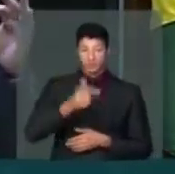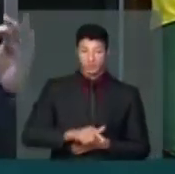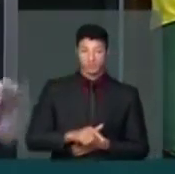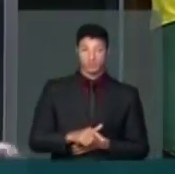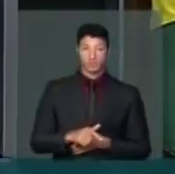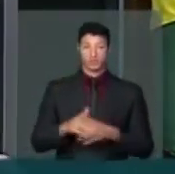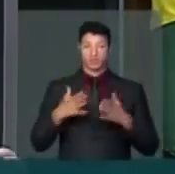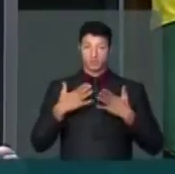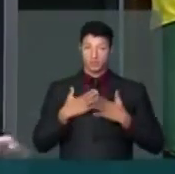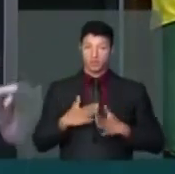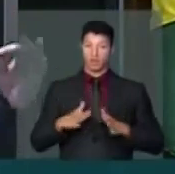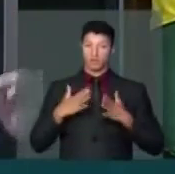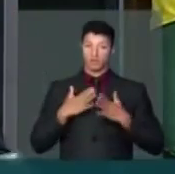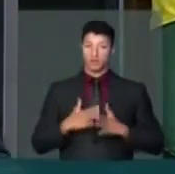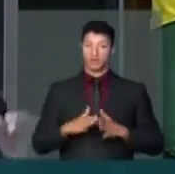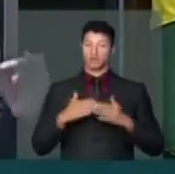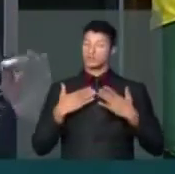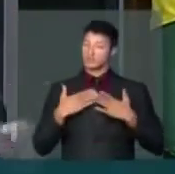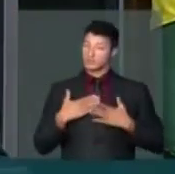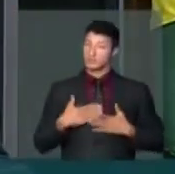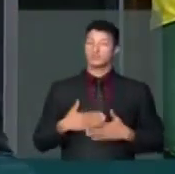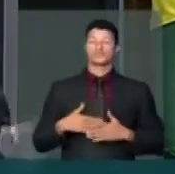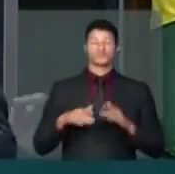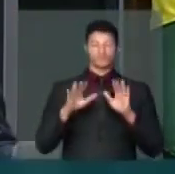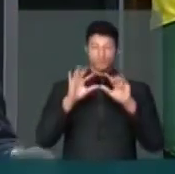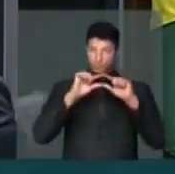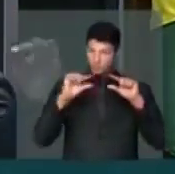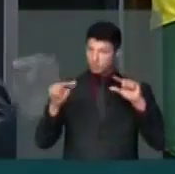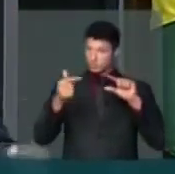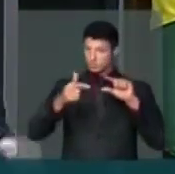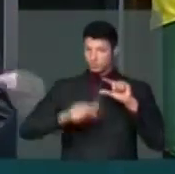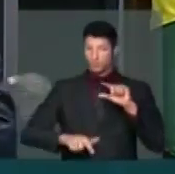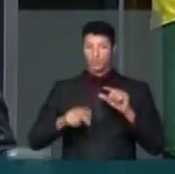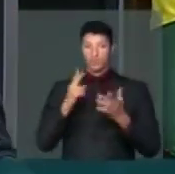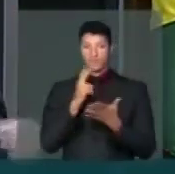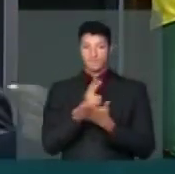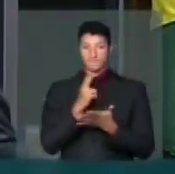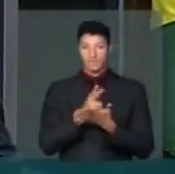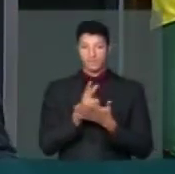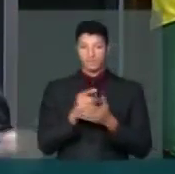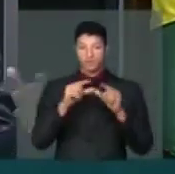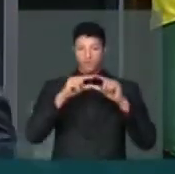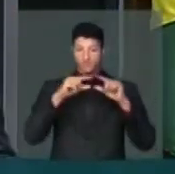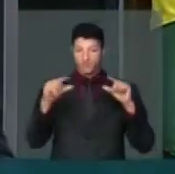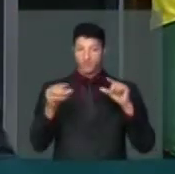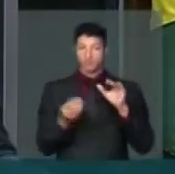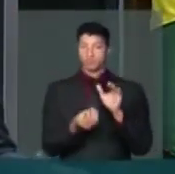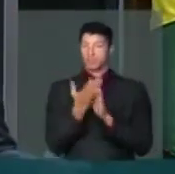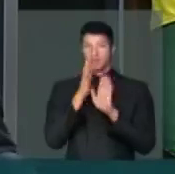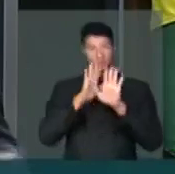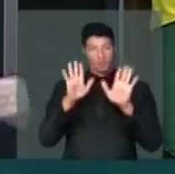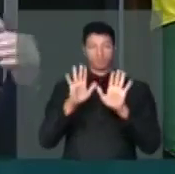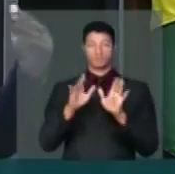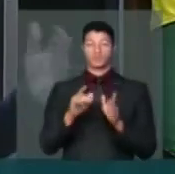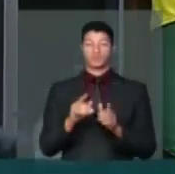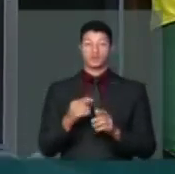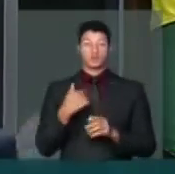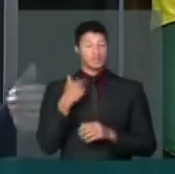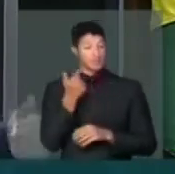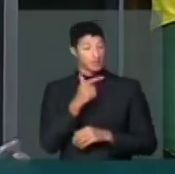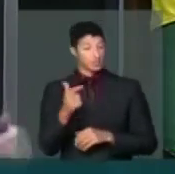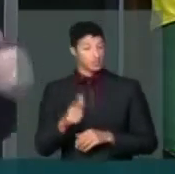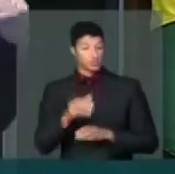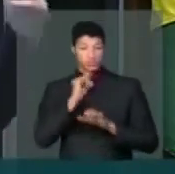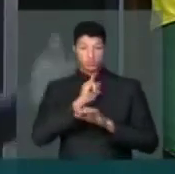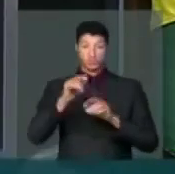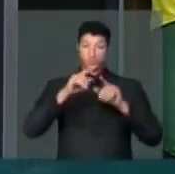com cautela, com calma a frase, embora não tenha sido uma frase elaborada e nem tinha sido